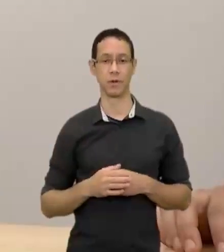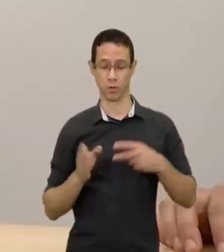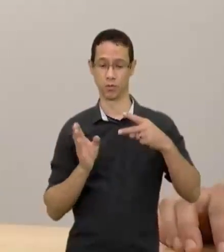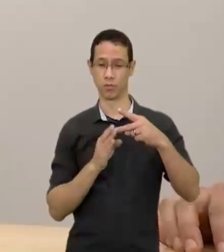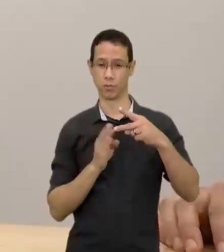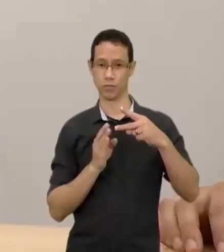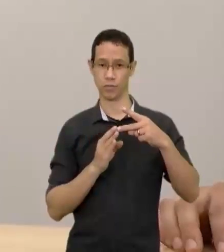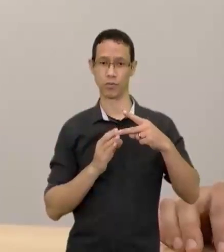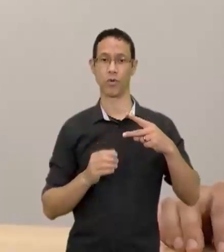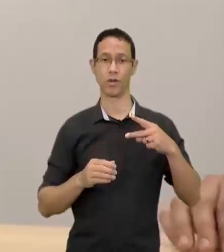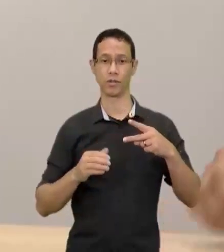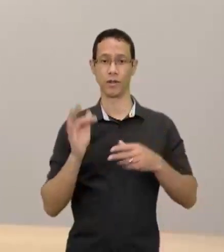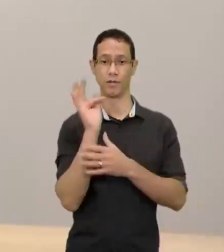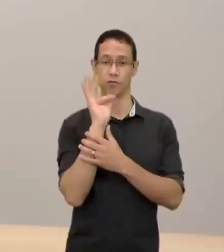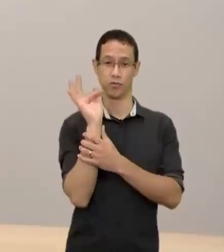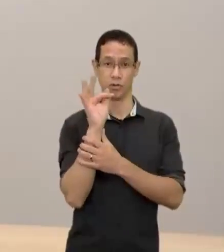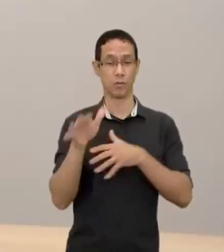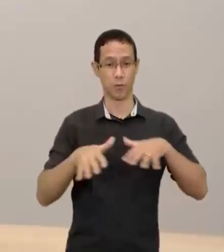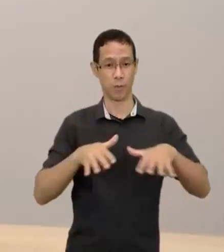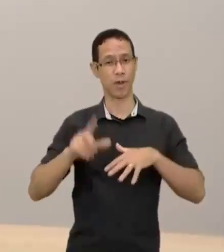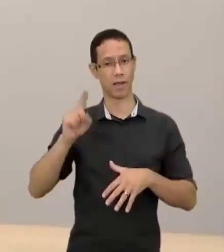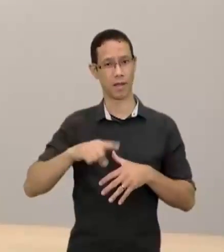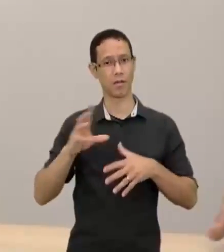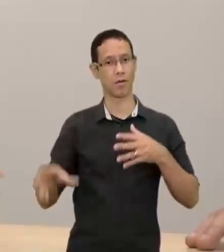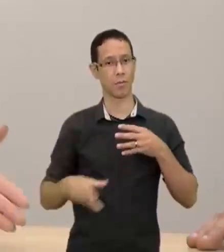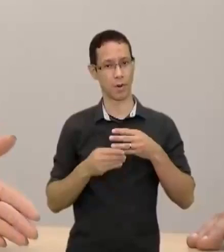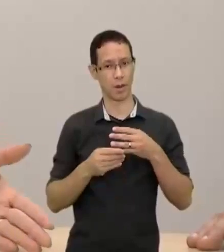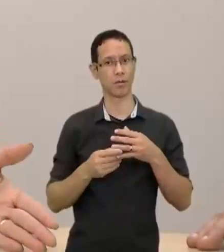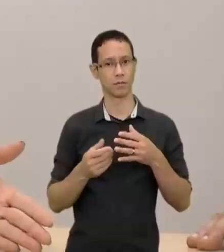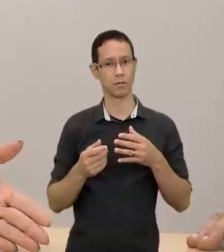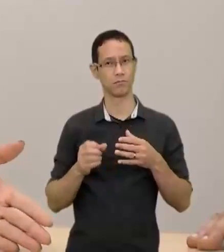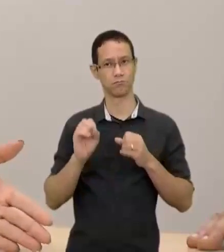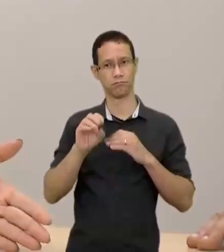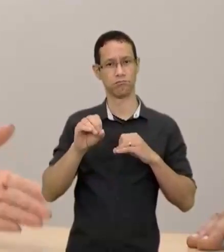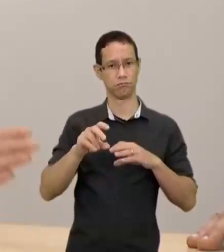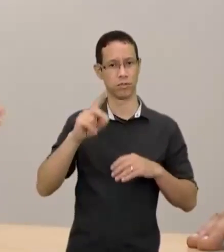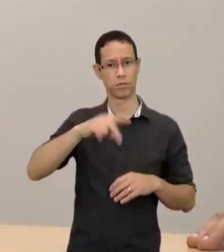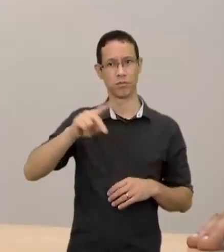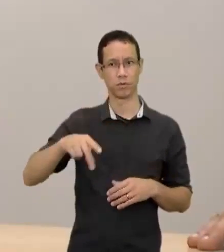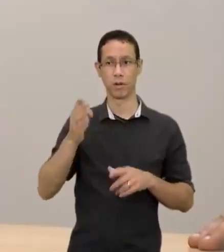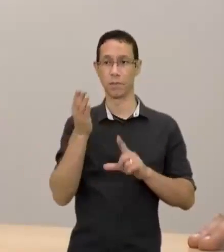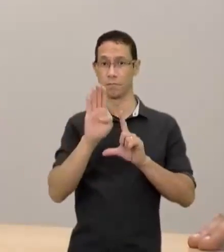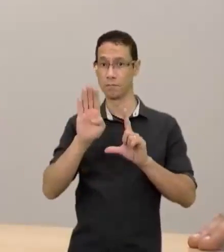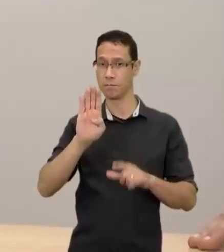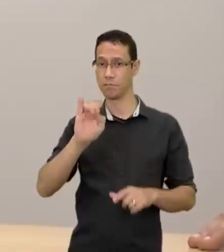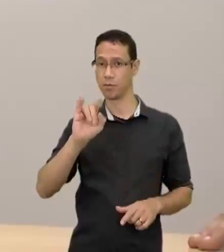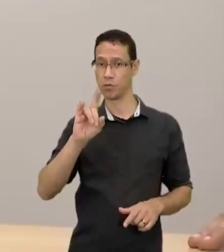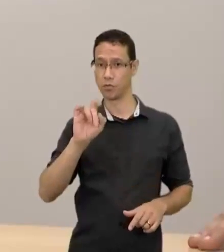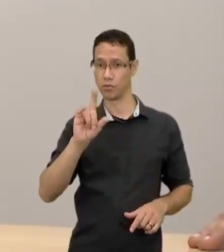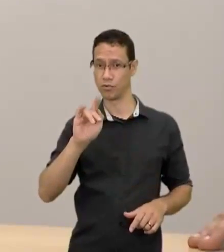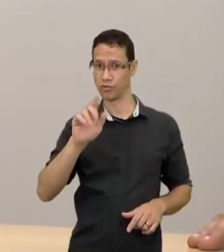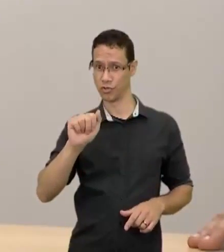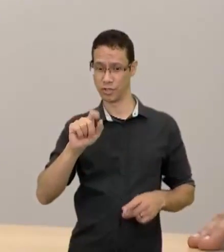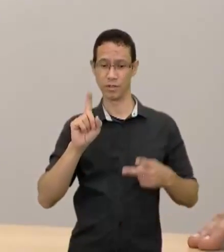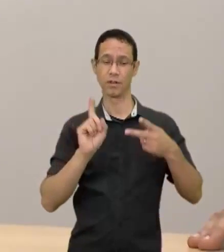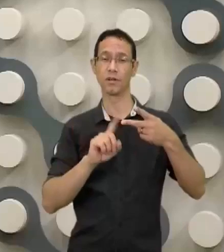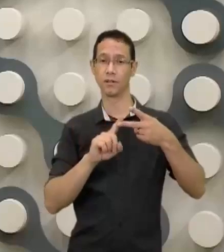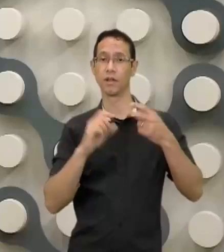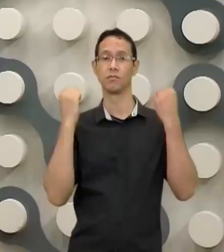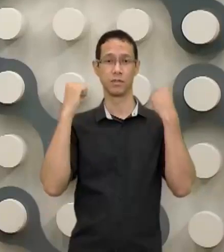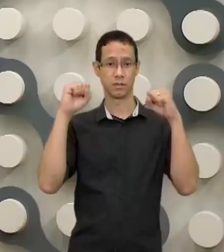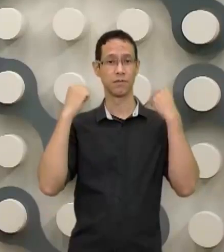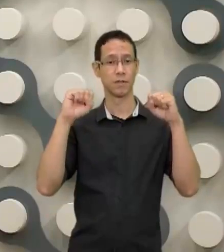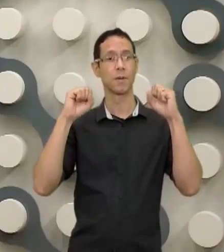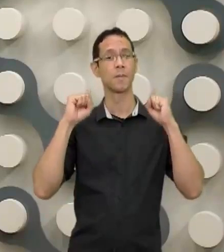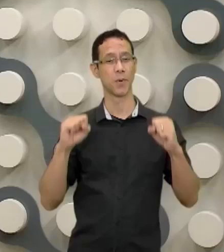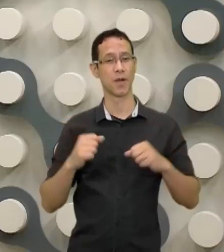2, fisiologia do movimento é um componente que pode ser ministrado tanto para professores de biologia quanto de educação física. Por isso que você está